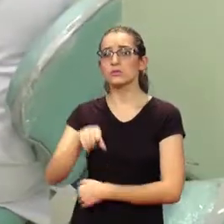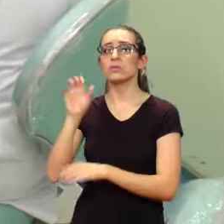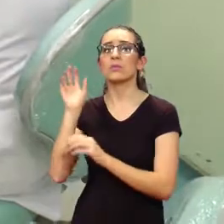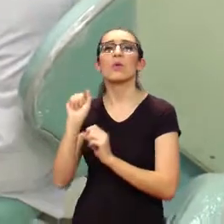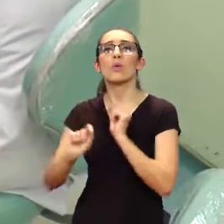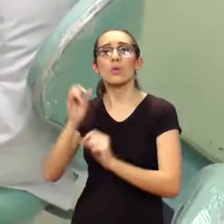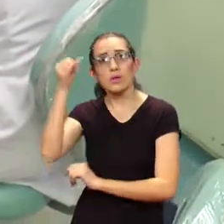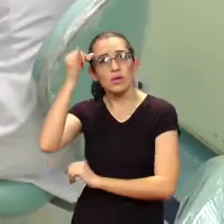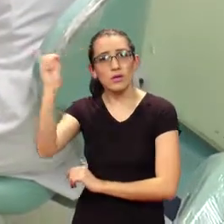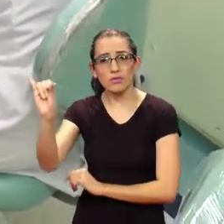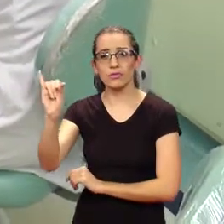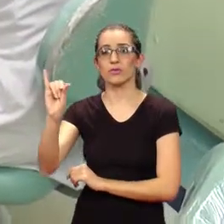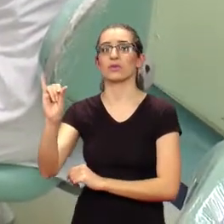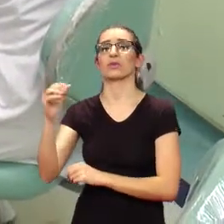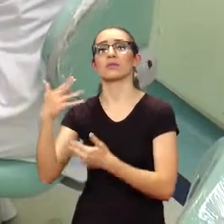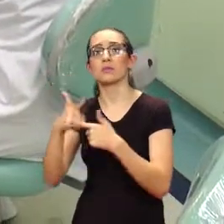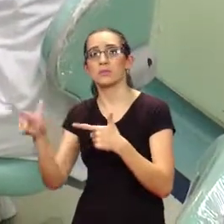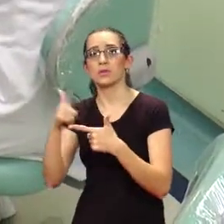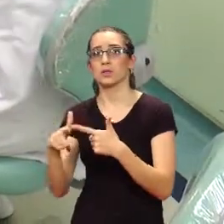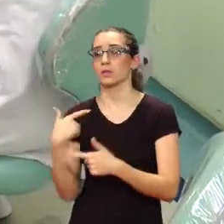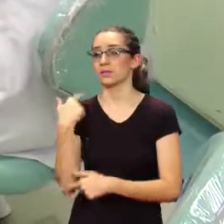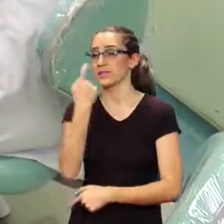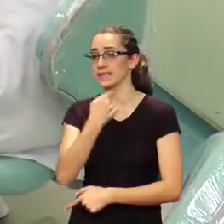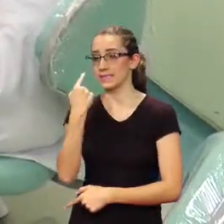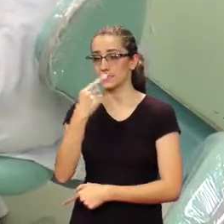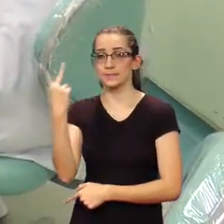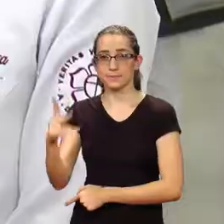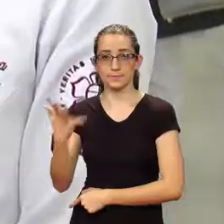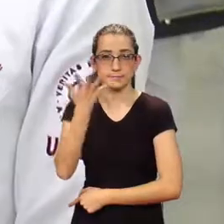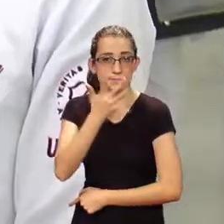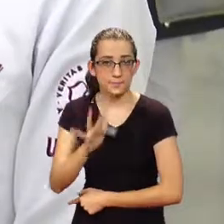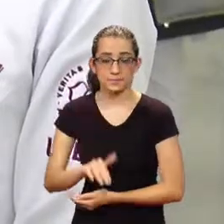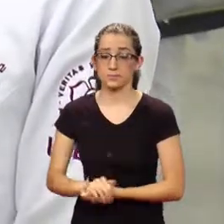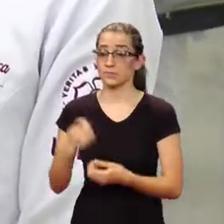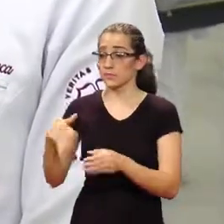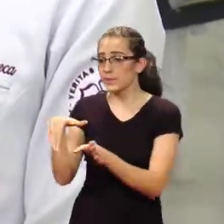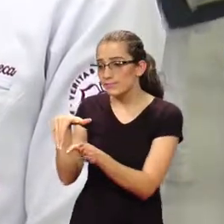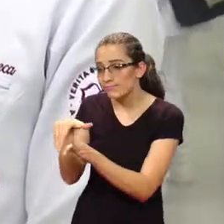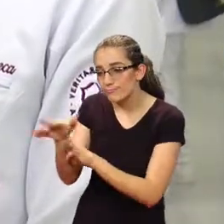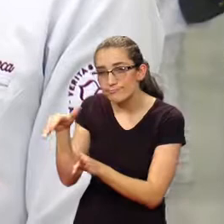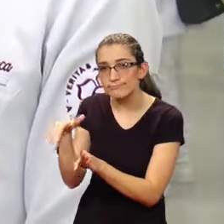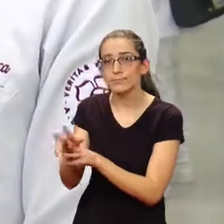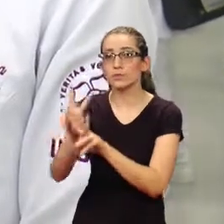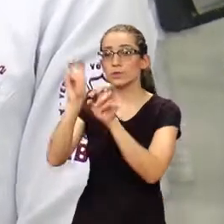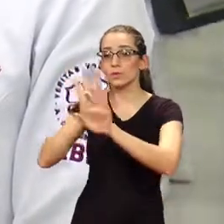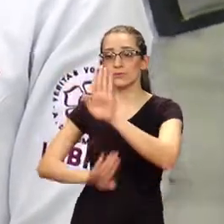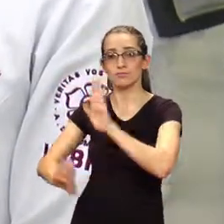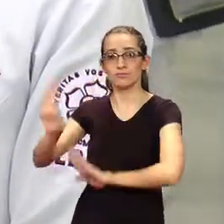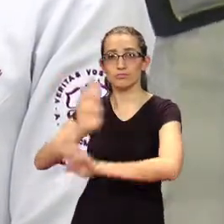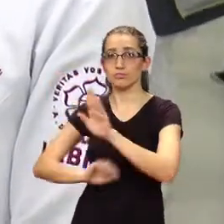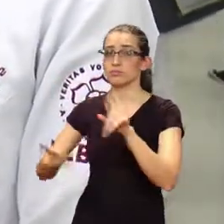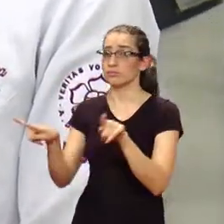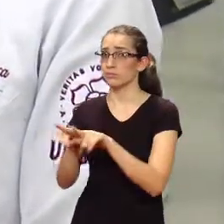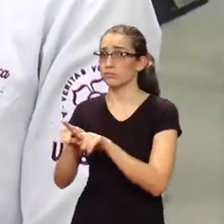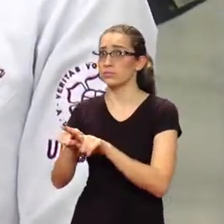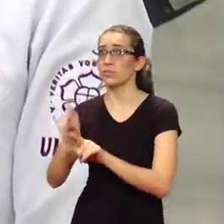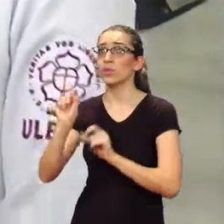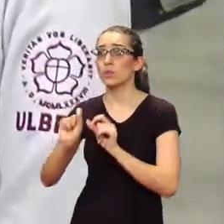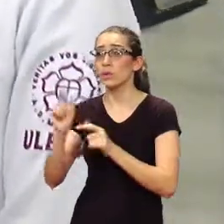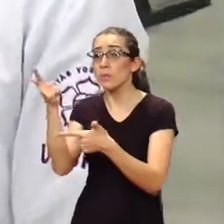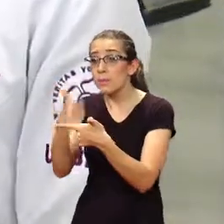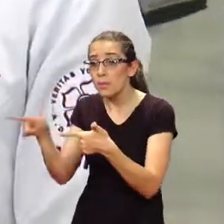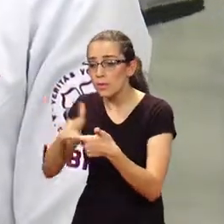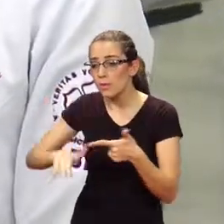prevenção de problemas relacionados à saúde bucal da criança. Conversas, orientações, principalmente sobre dieta, as principais causas